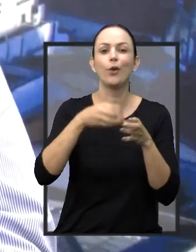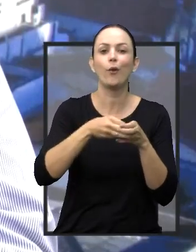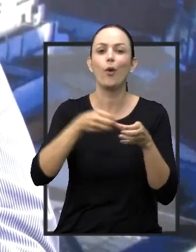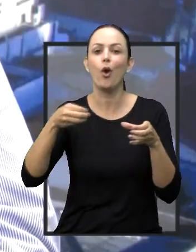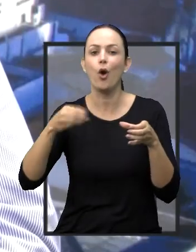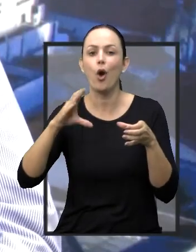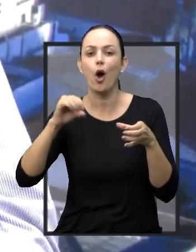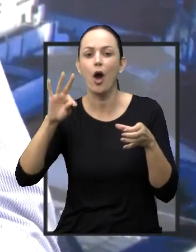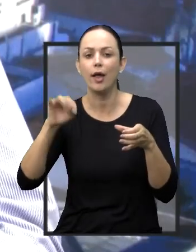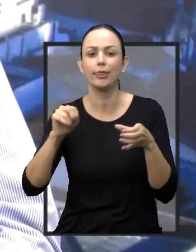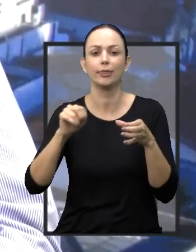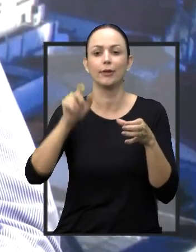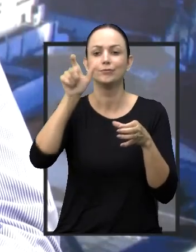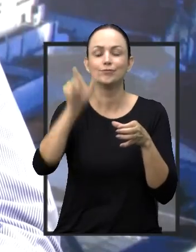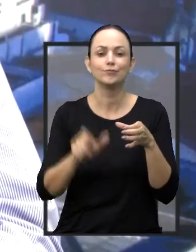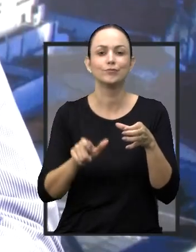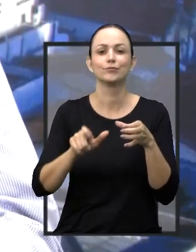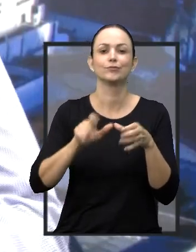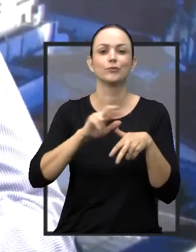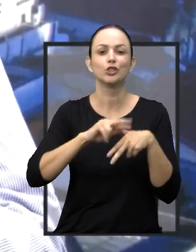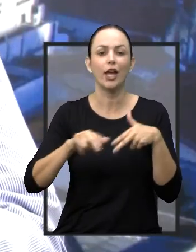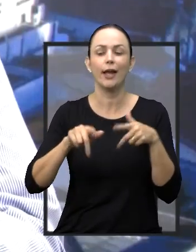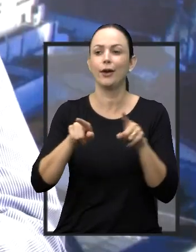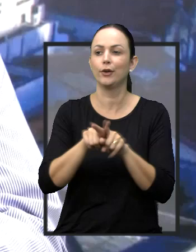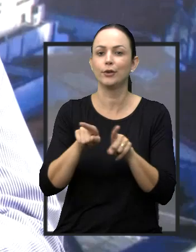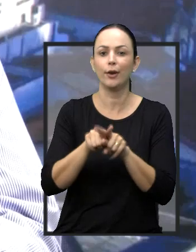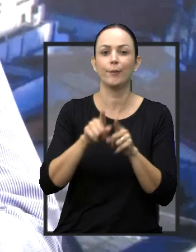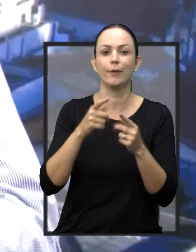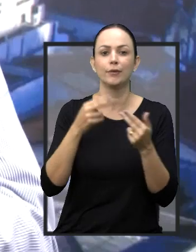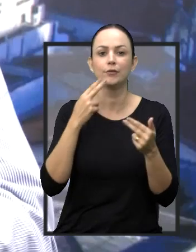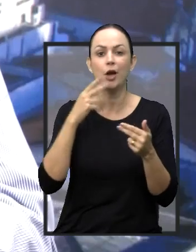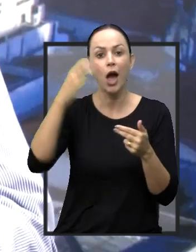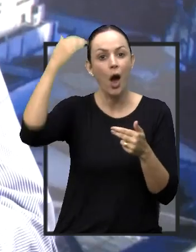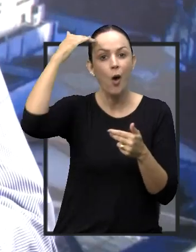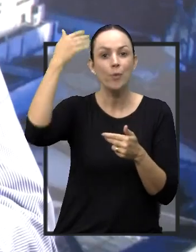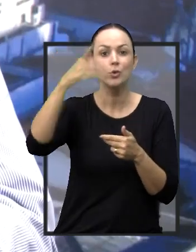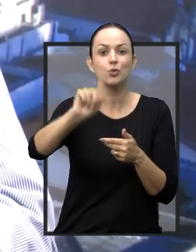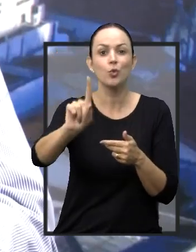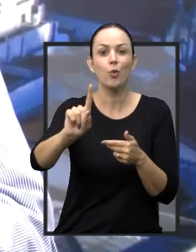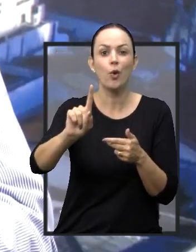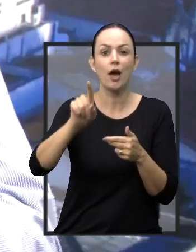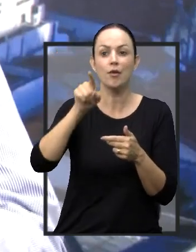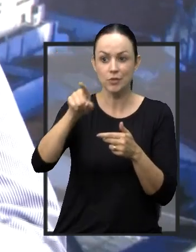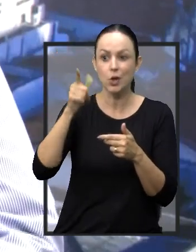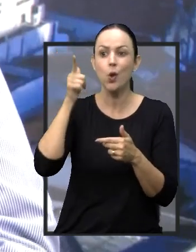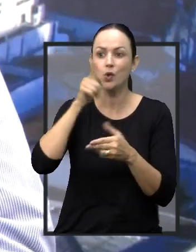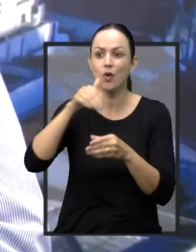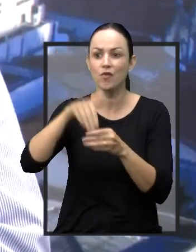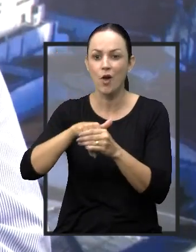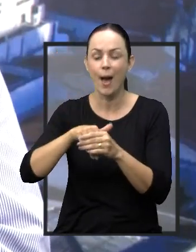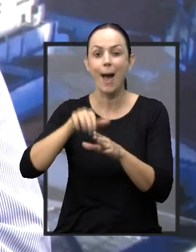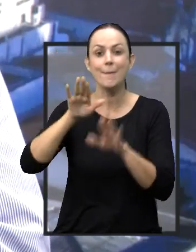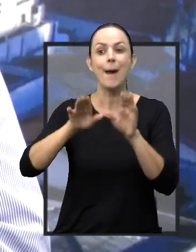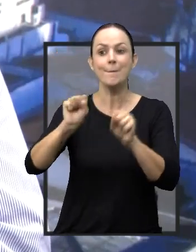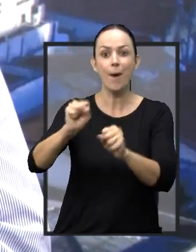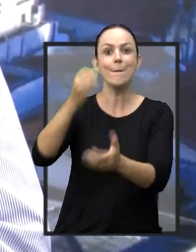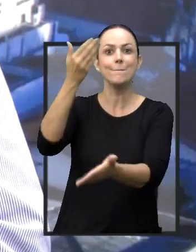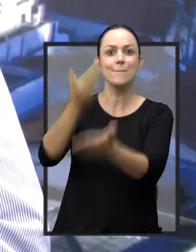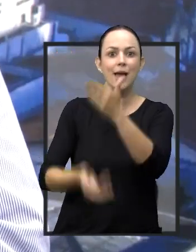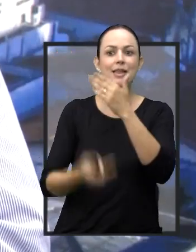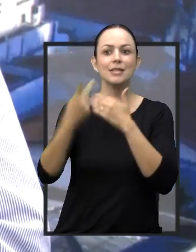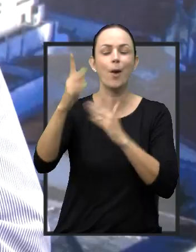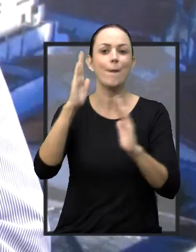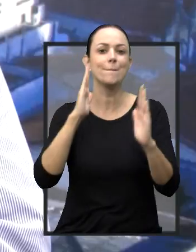situação semelhante. Dá uma olhada, né? Às vezes a culpa nem é sua, você foi lá, você fez voto, e você vai perder o seu mandato porque